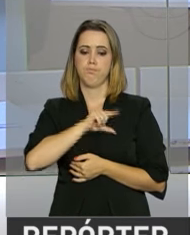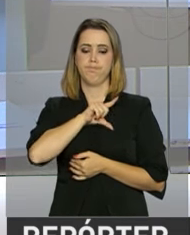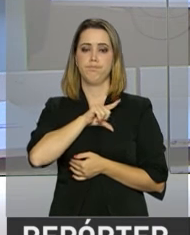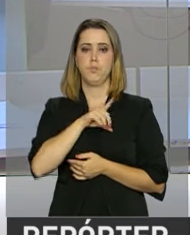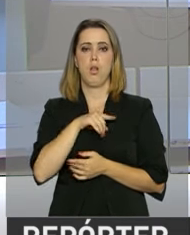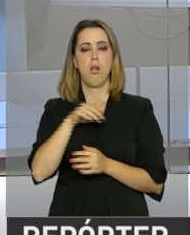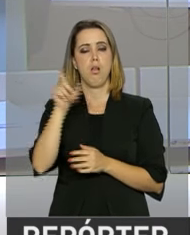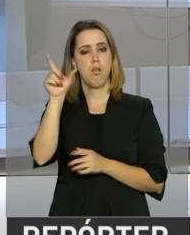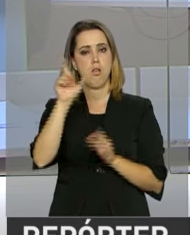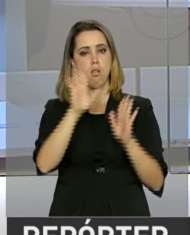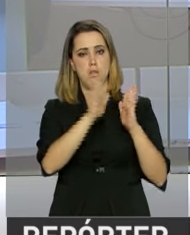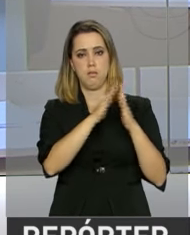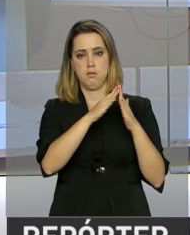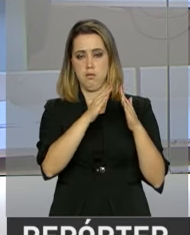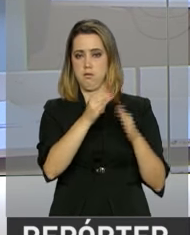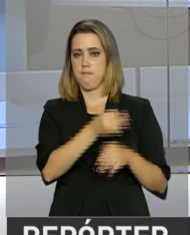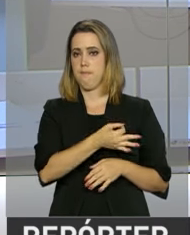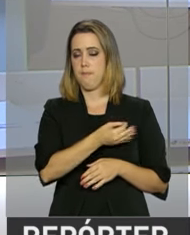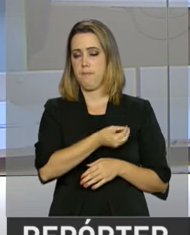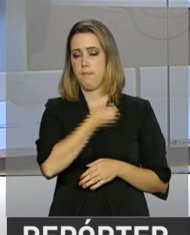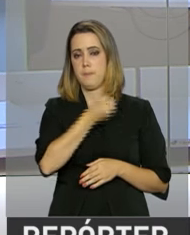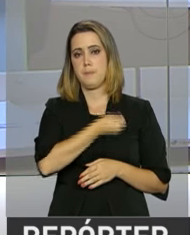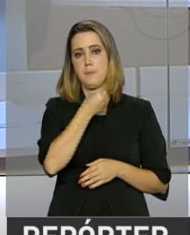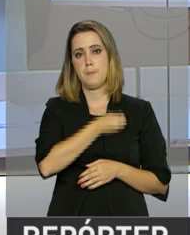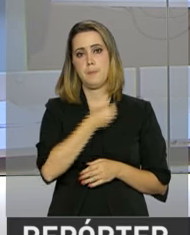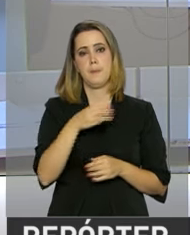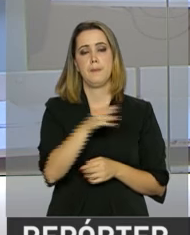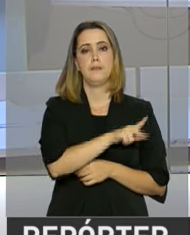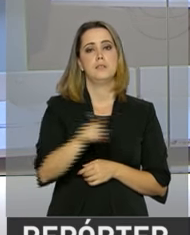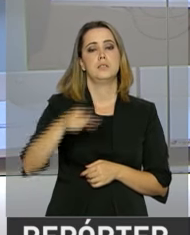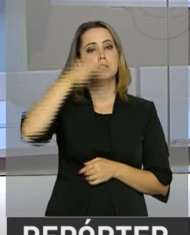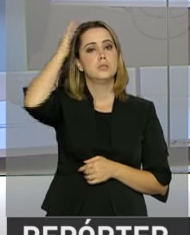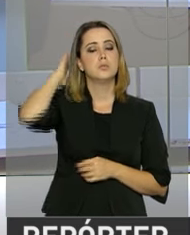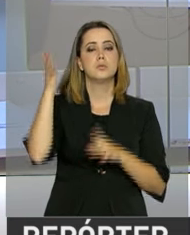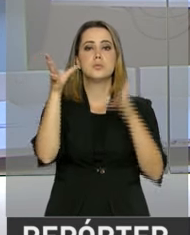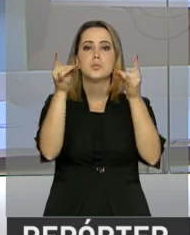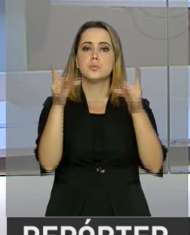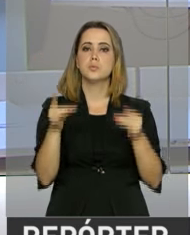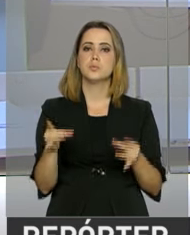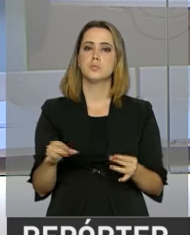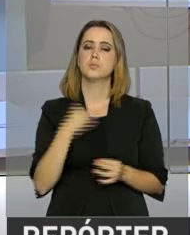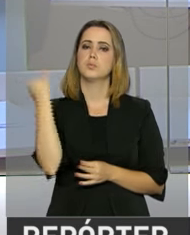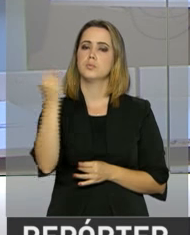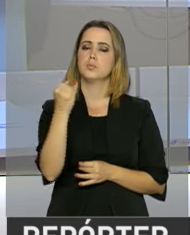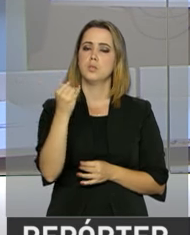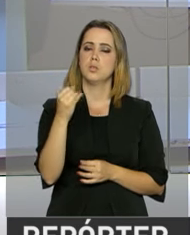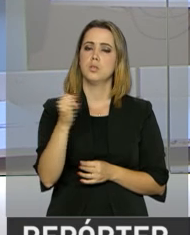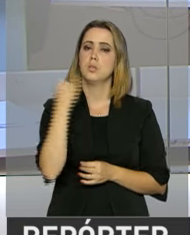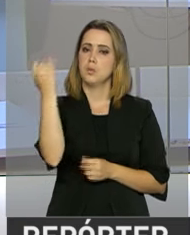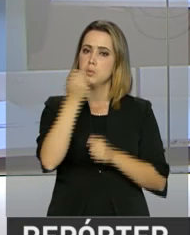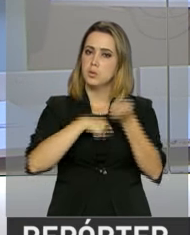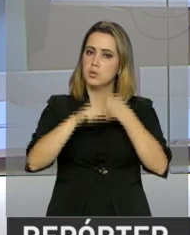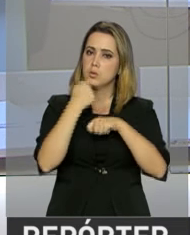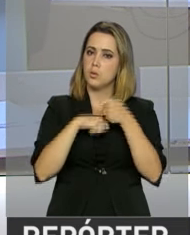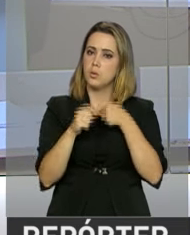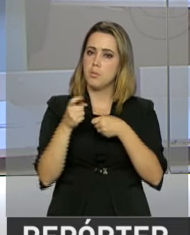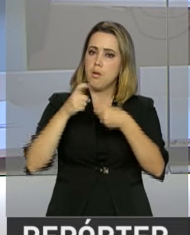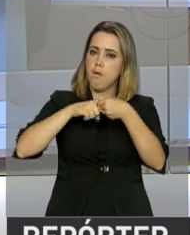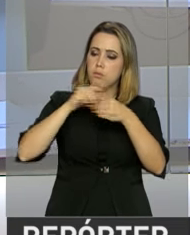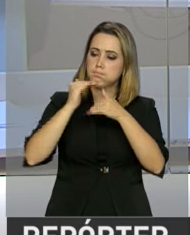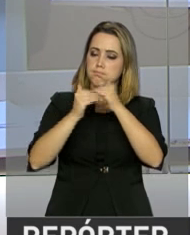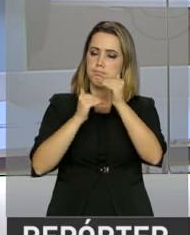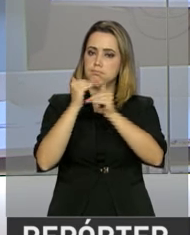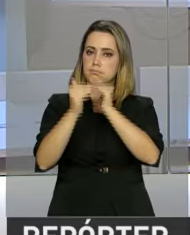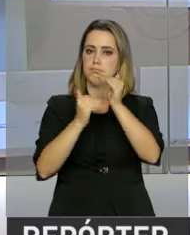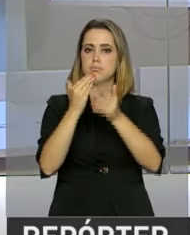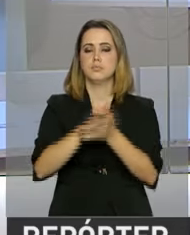famílias a serem beneficiadas pelo Minha Casa Minha Vida, o presidente Michel Temer destacou que a economia do país vem dando sinais de